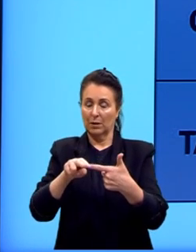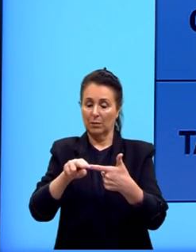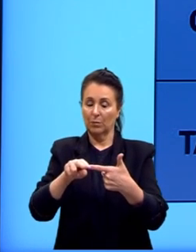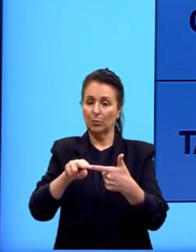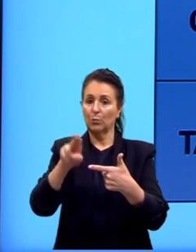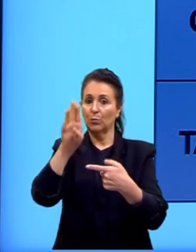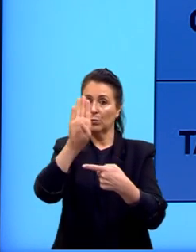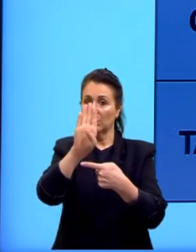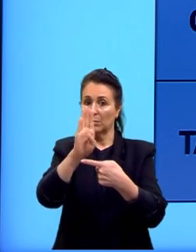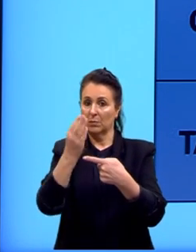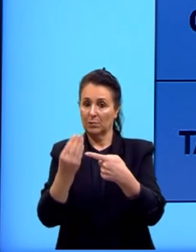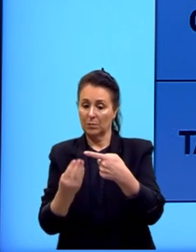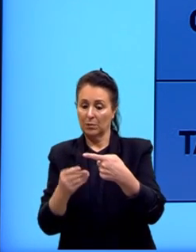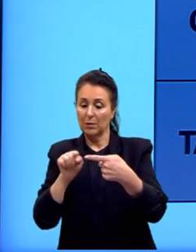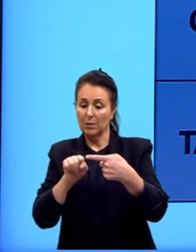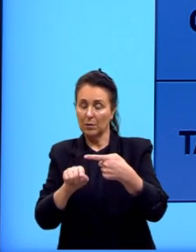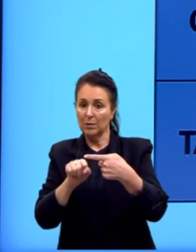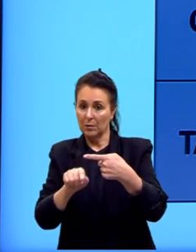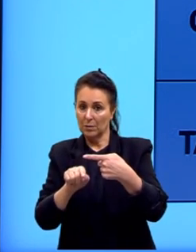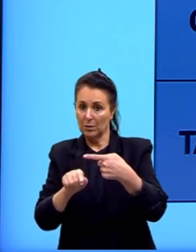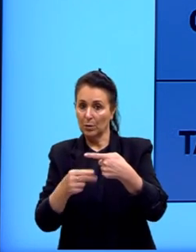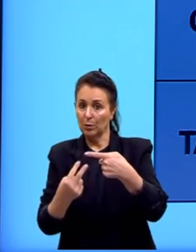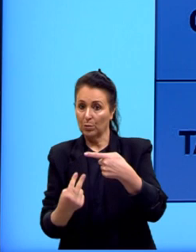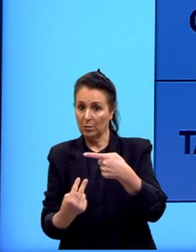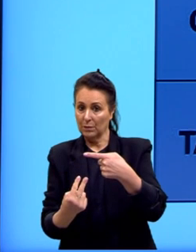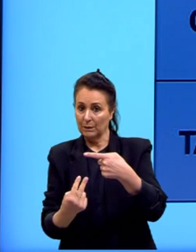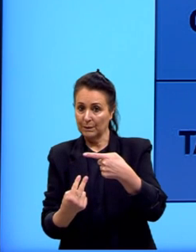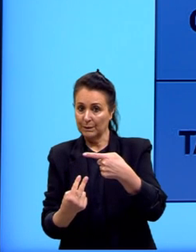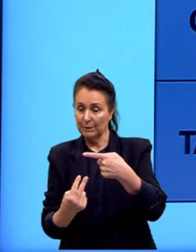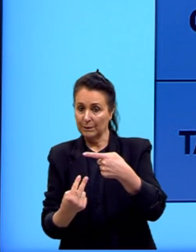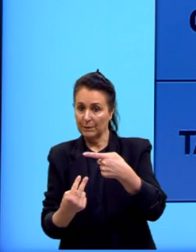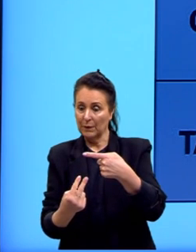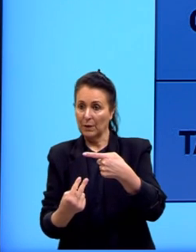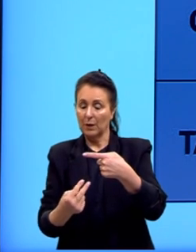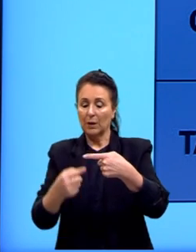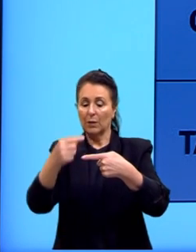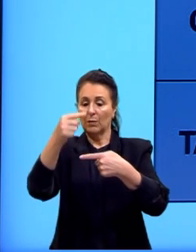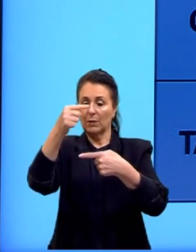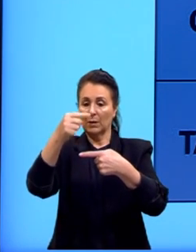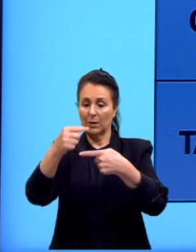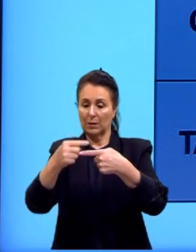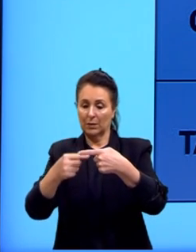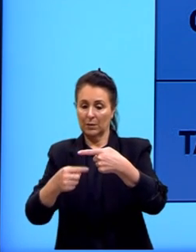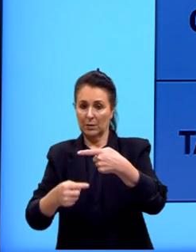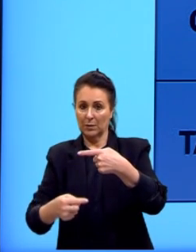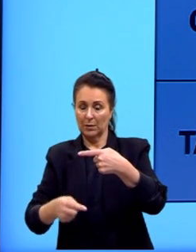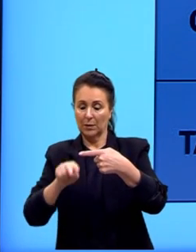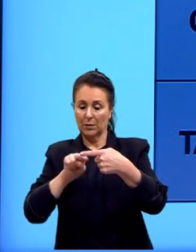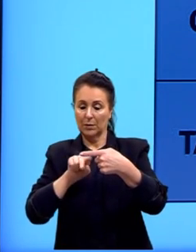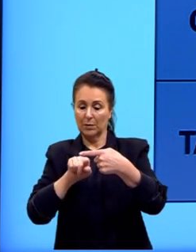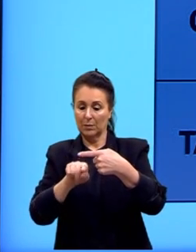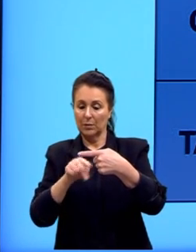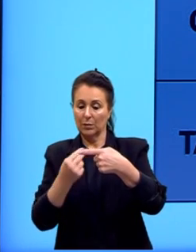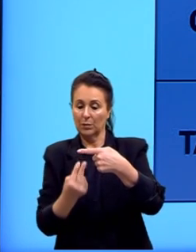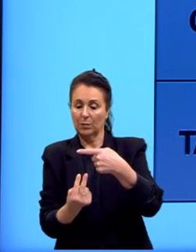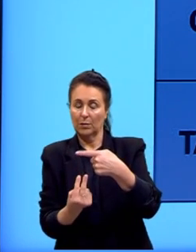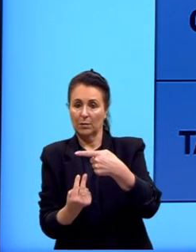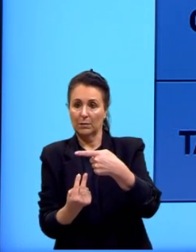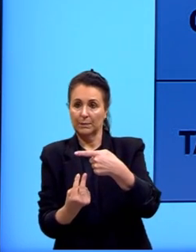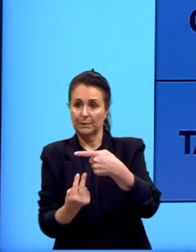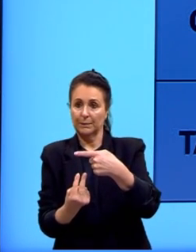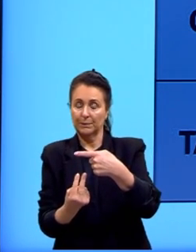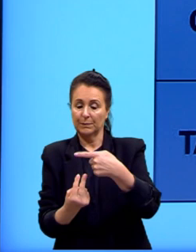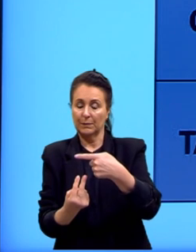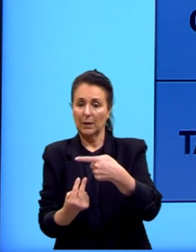e cujo denominador é sempre um número dois estão em cadeirinha marcamos ali o denominador dois